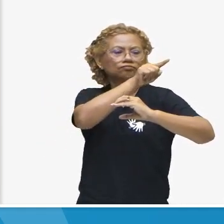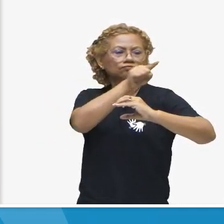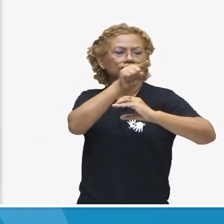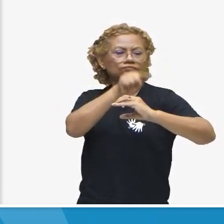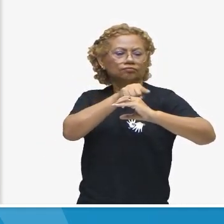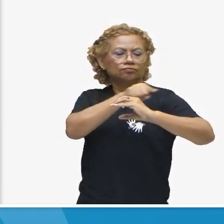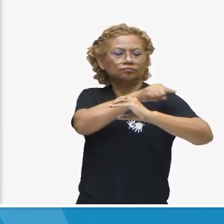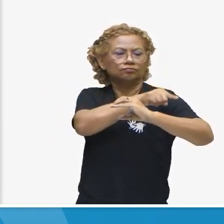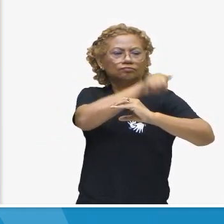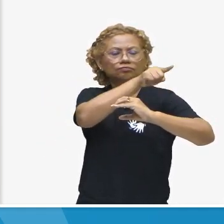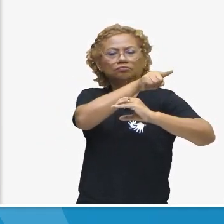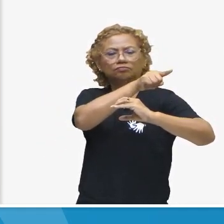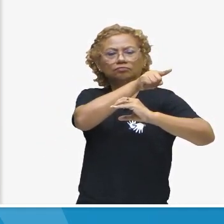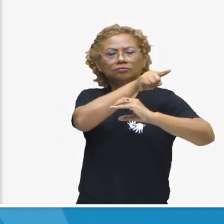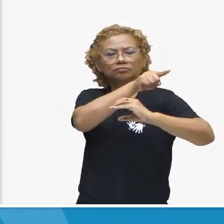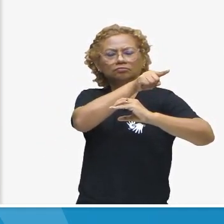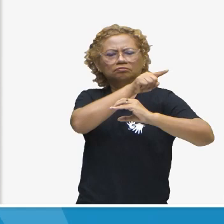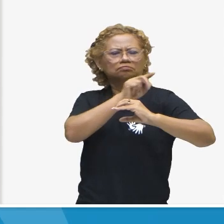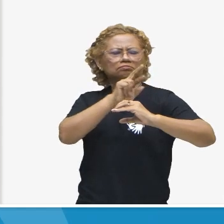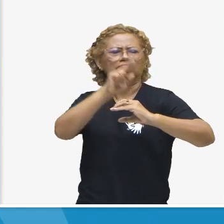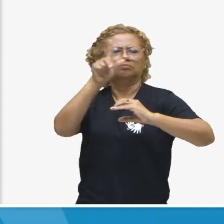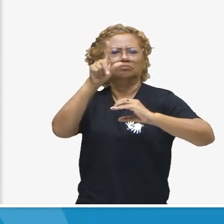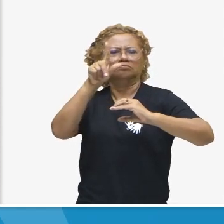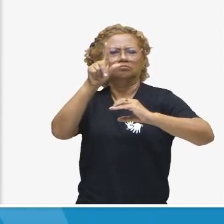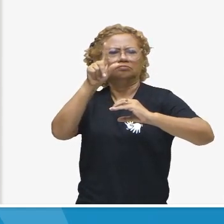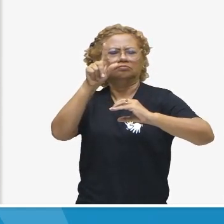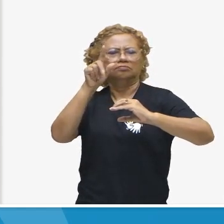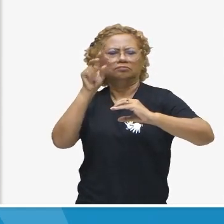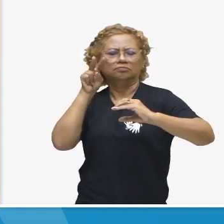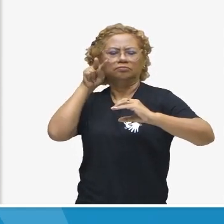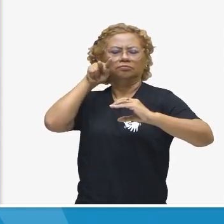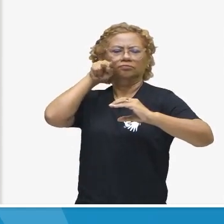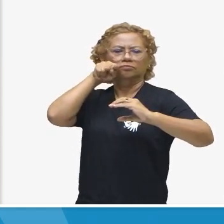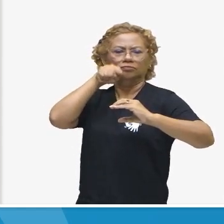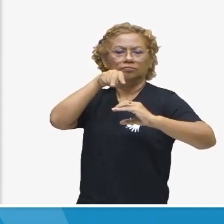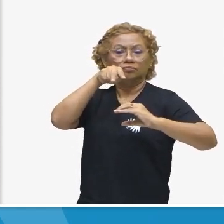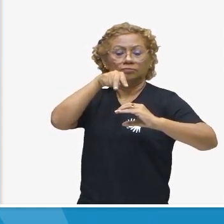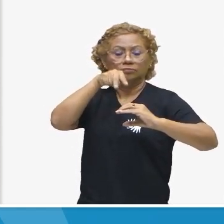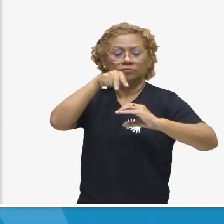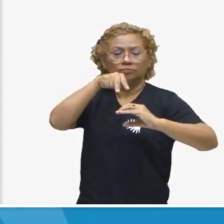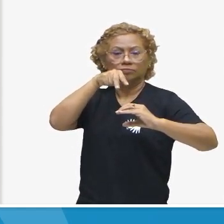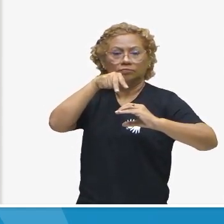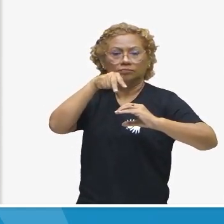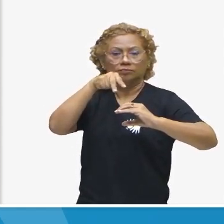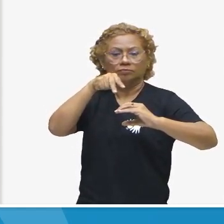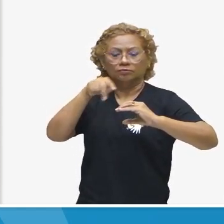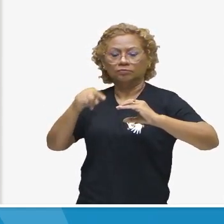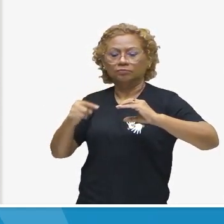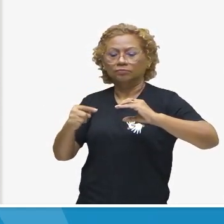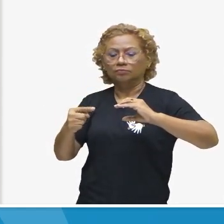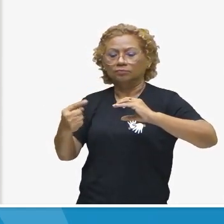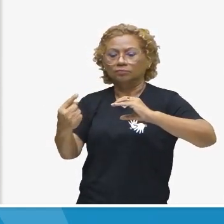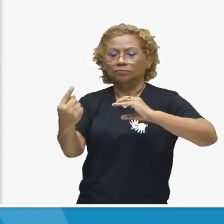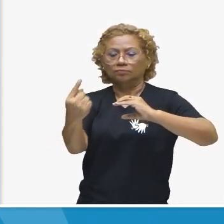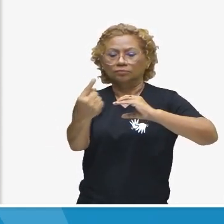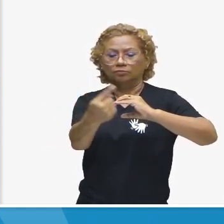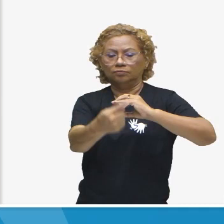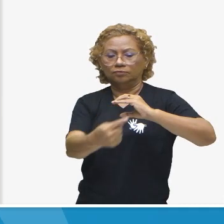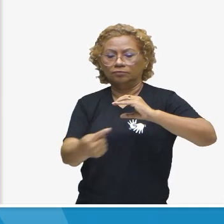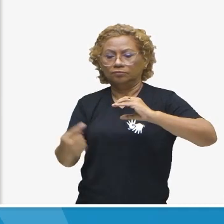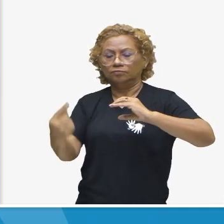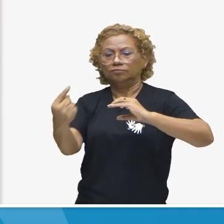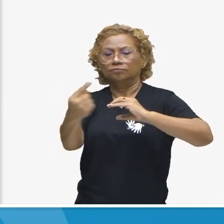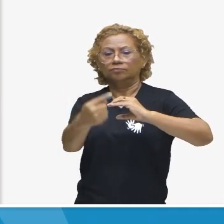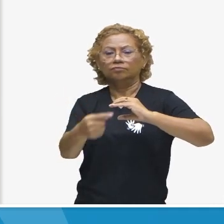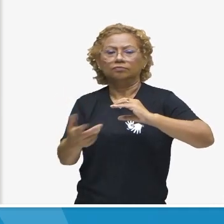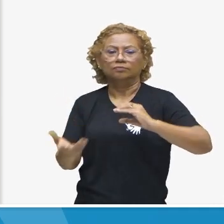vou enxergar um quadrado na parede. Agora, se eu olhar numa outra direção, nessa direção da reta branca,